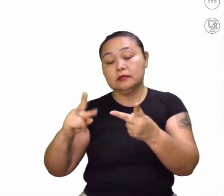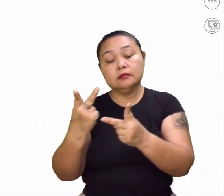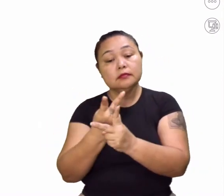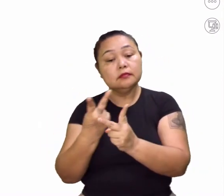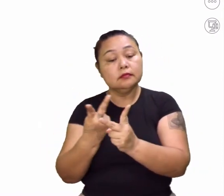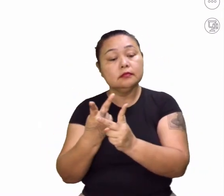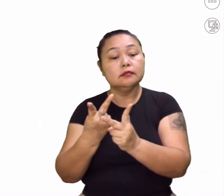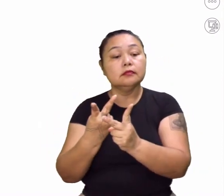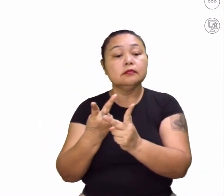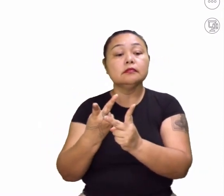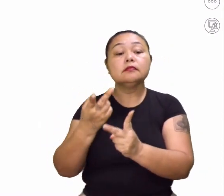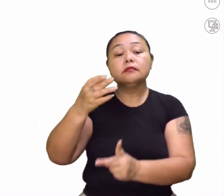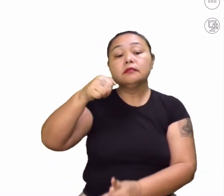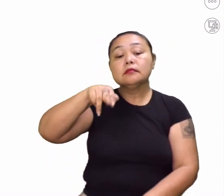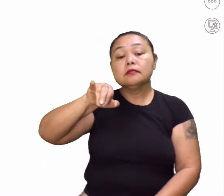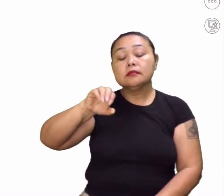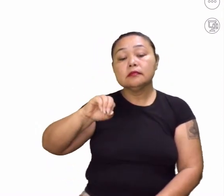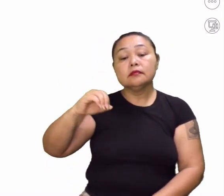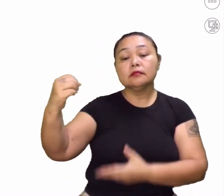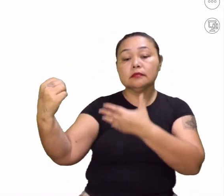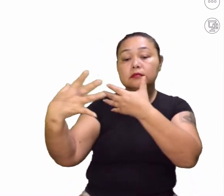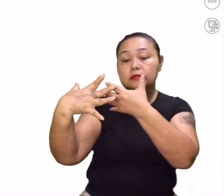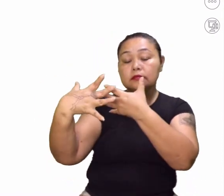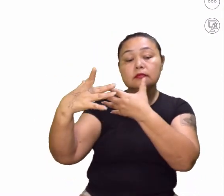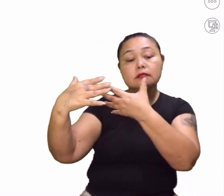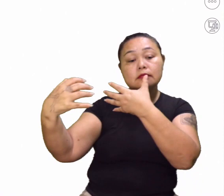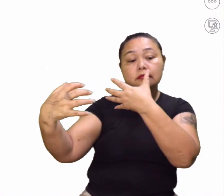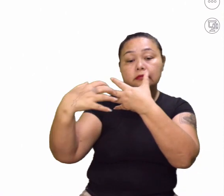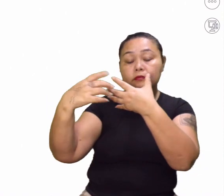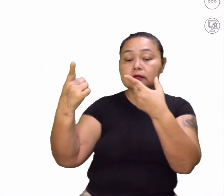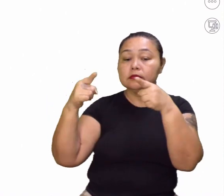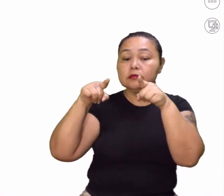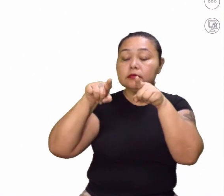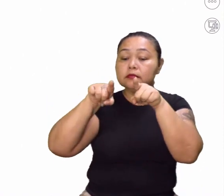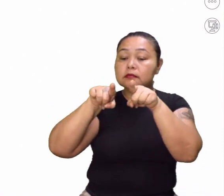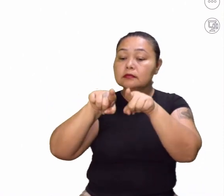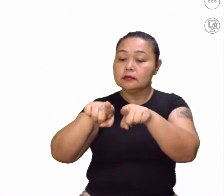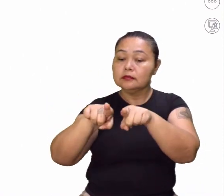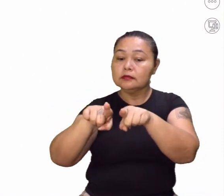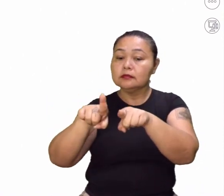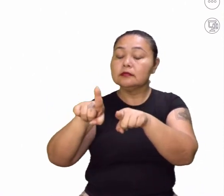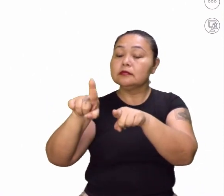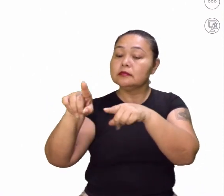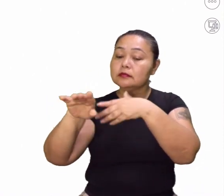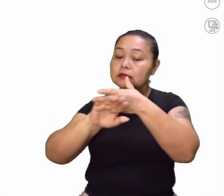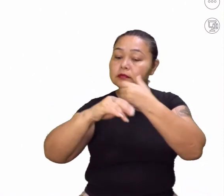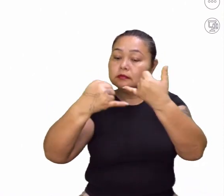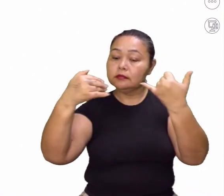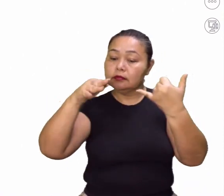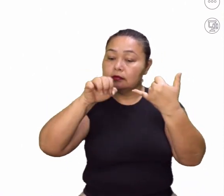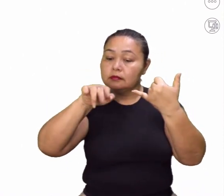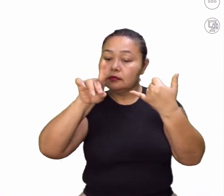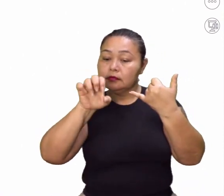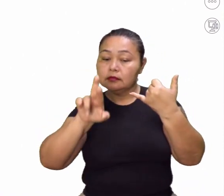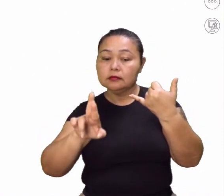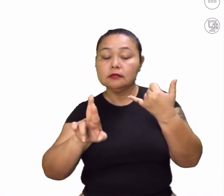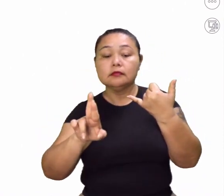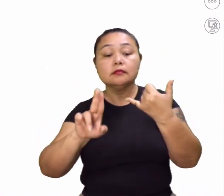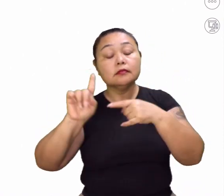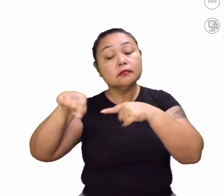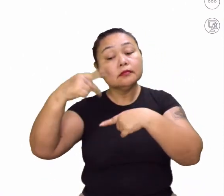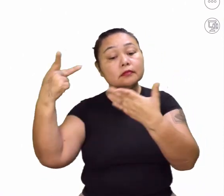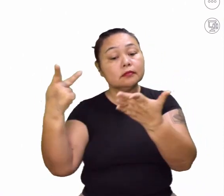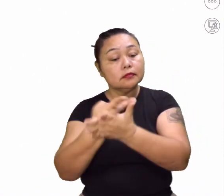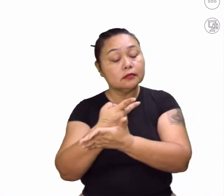equinócios. Equinócios, raios solares incidem perpendicularmente sobre a linha do Equador. E qual